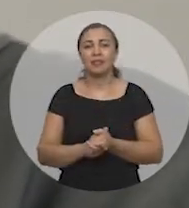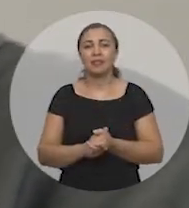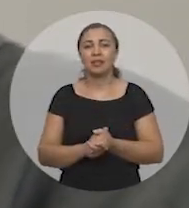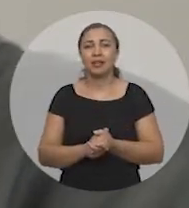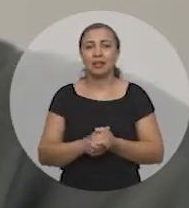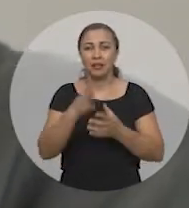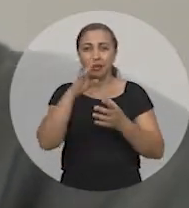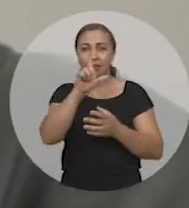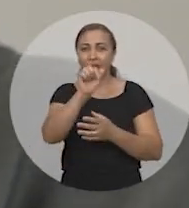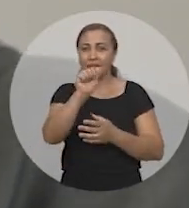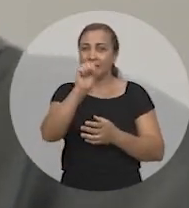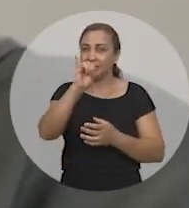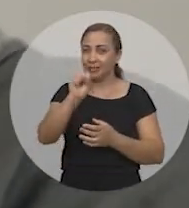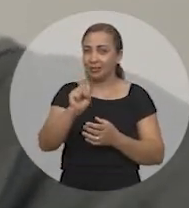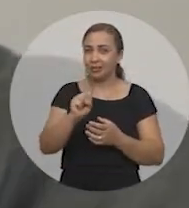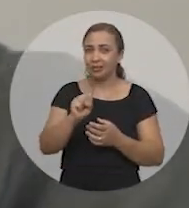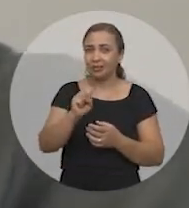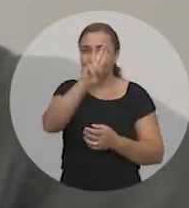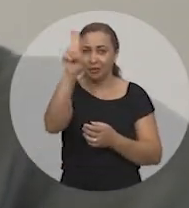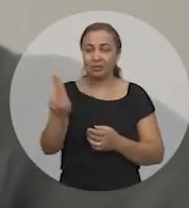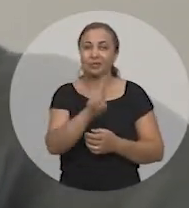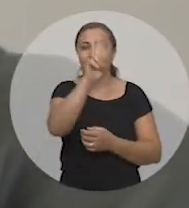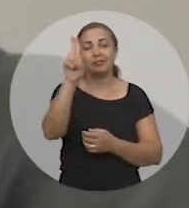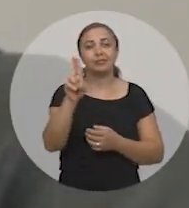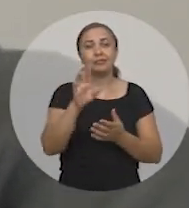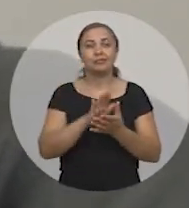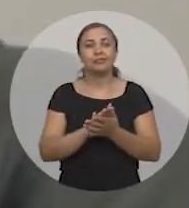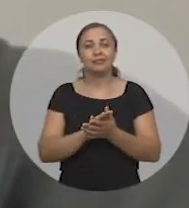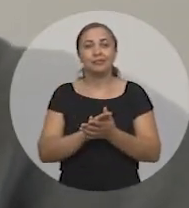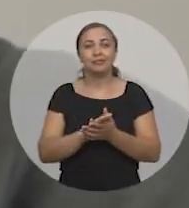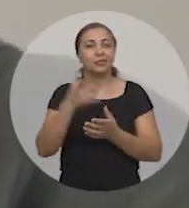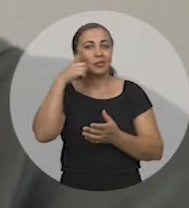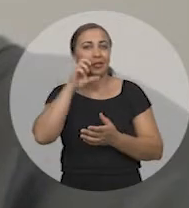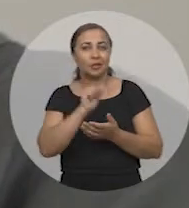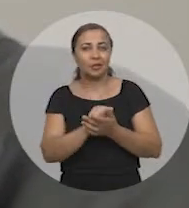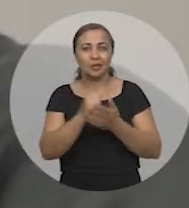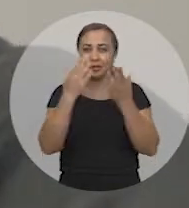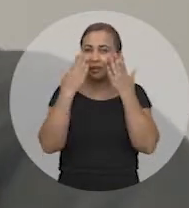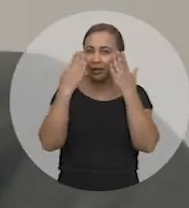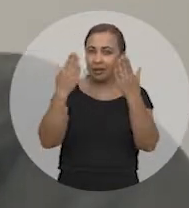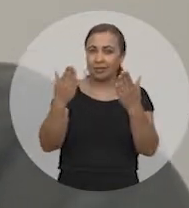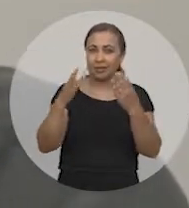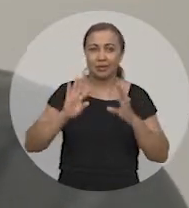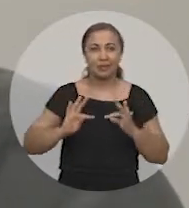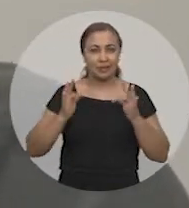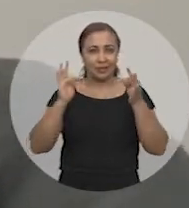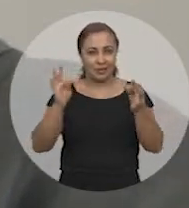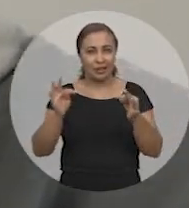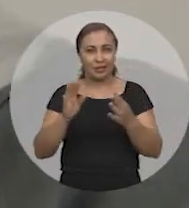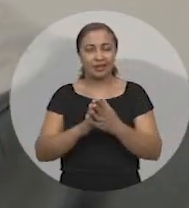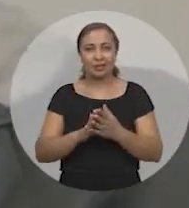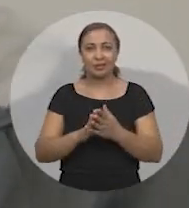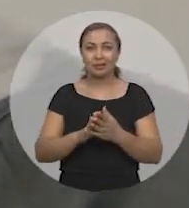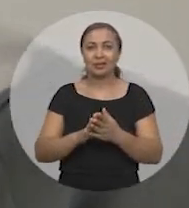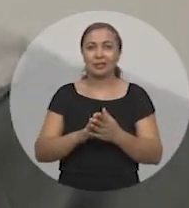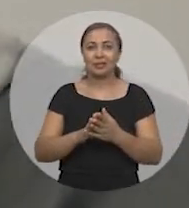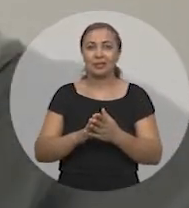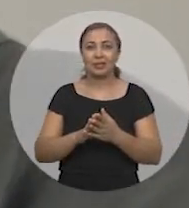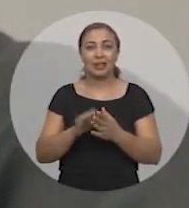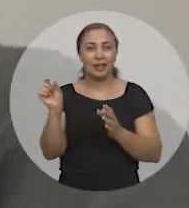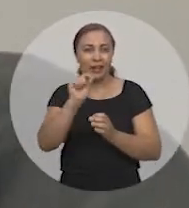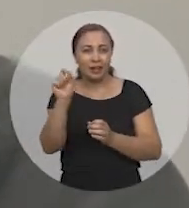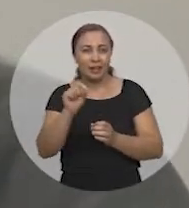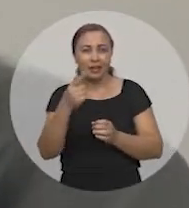e tão lá isso Universal e consegue com parâmetros técnicos de reset